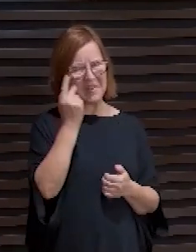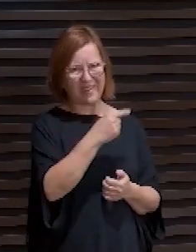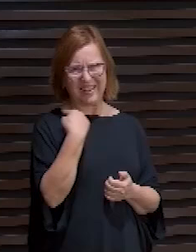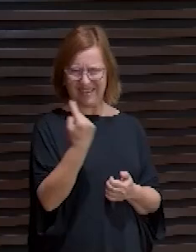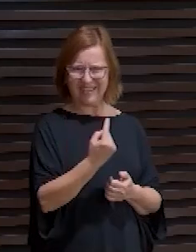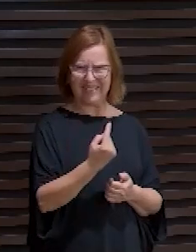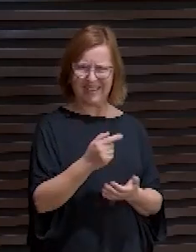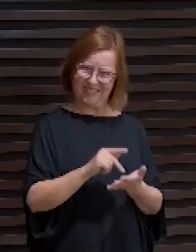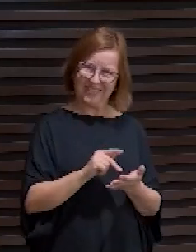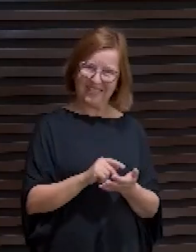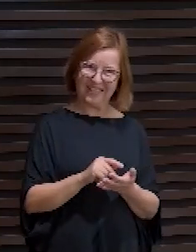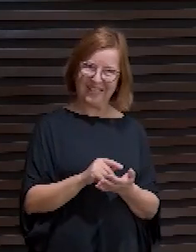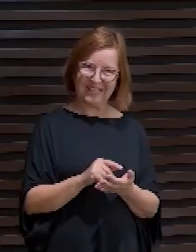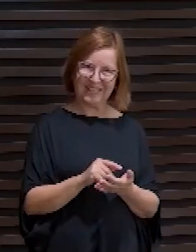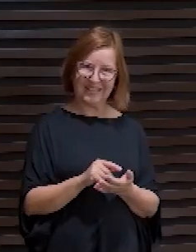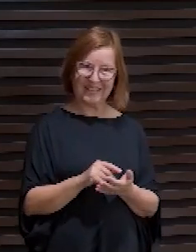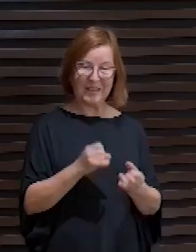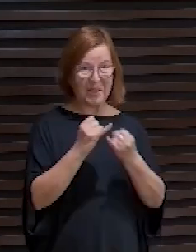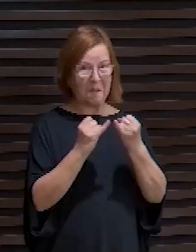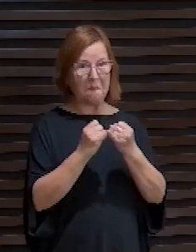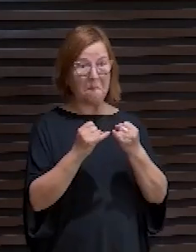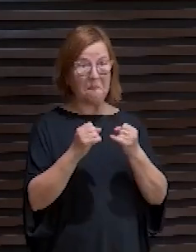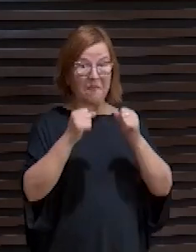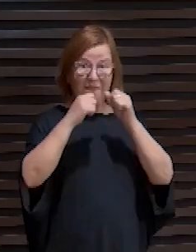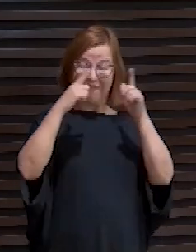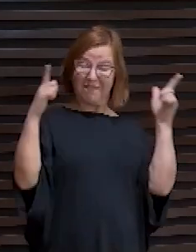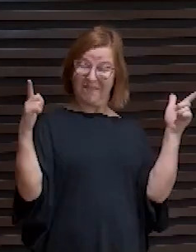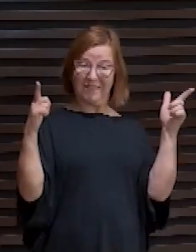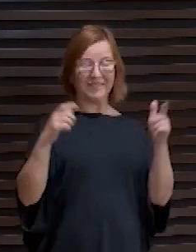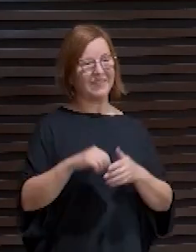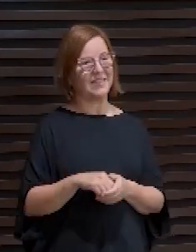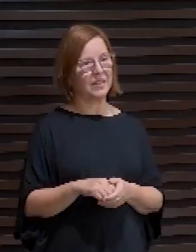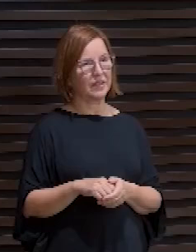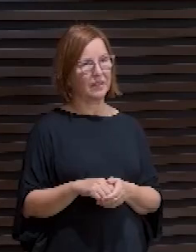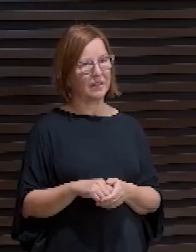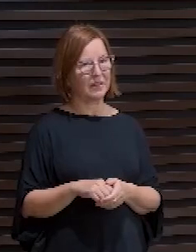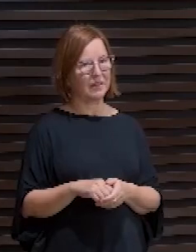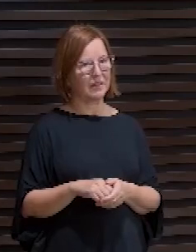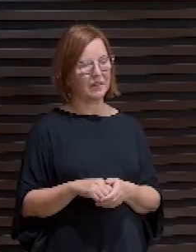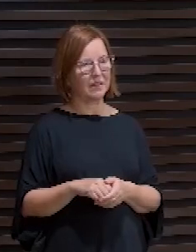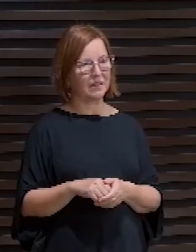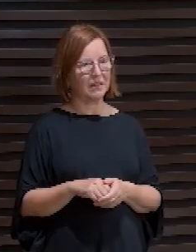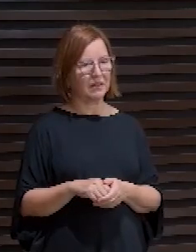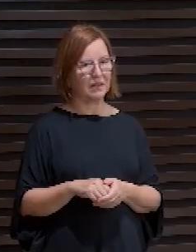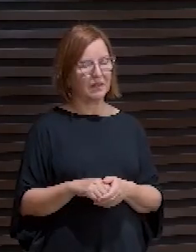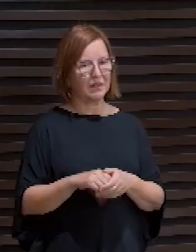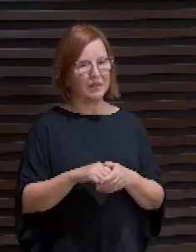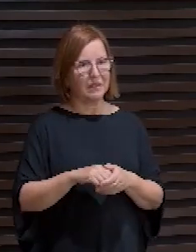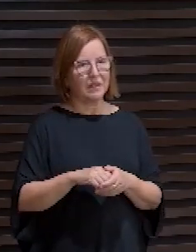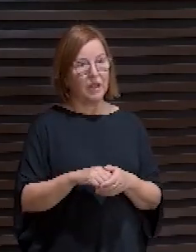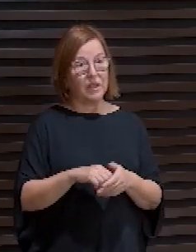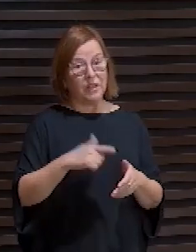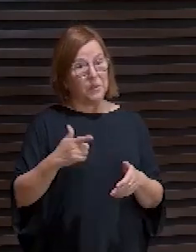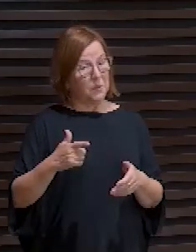Parece tão evidente isso. Nós não temos como fazer outra coisa a não ser olharmos para Cristo. Embora